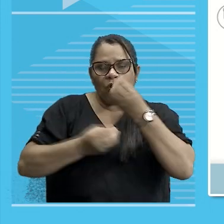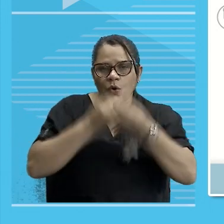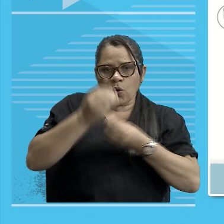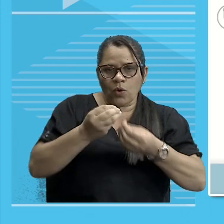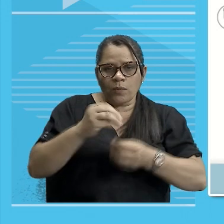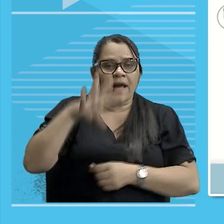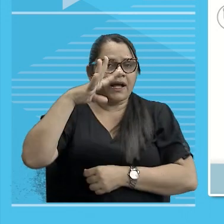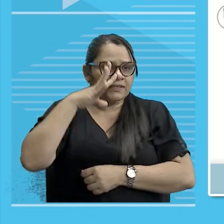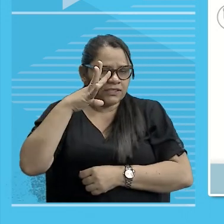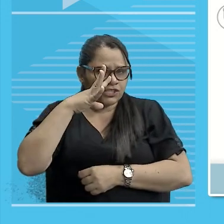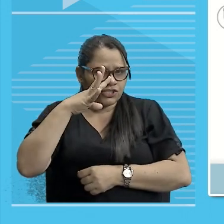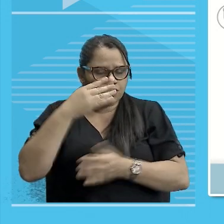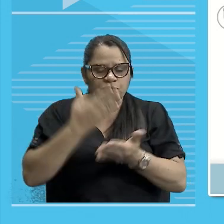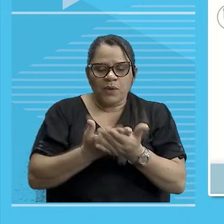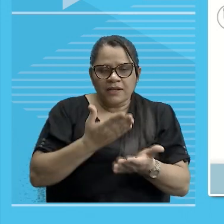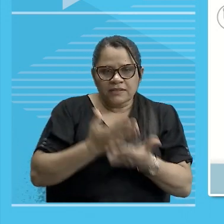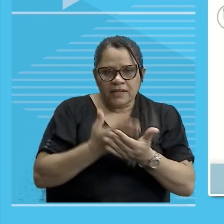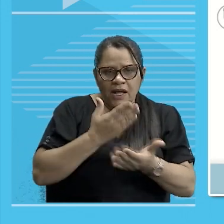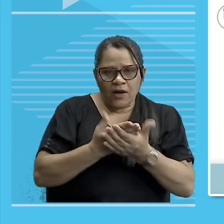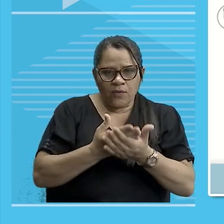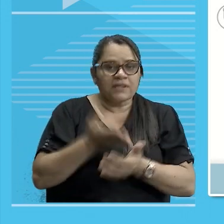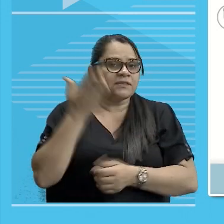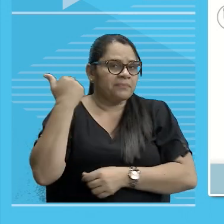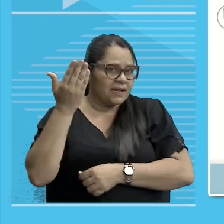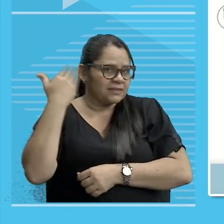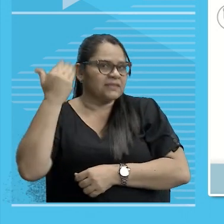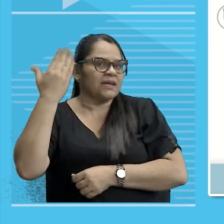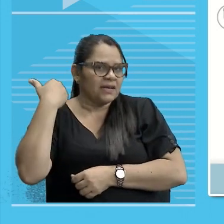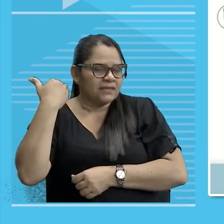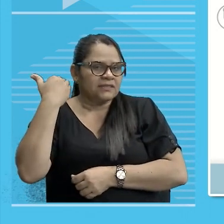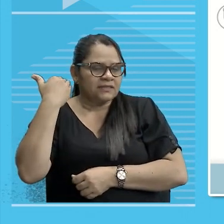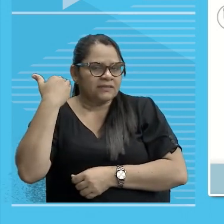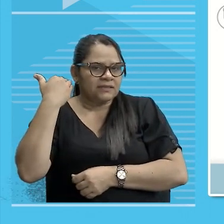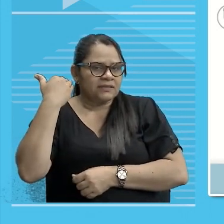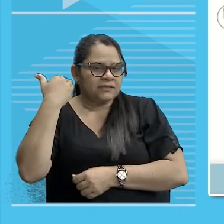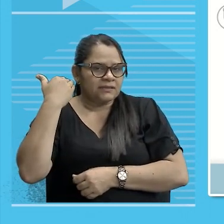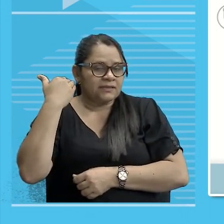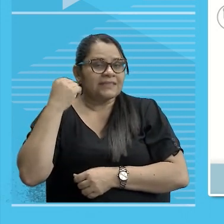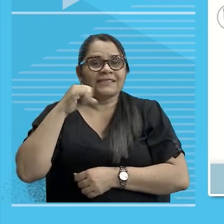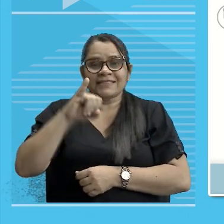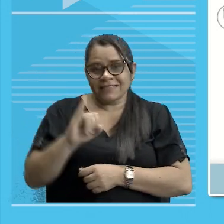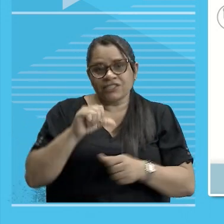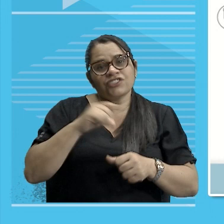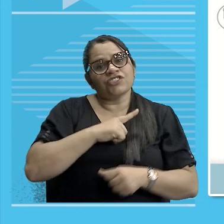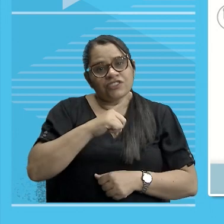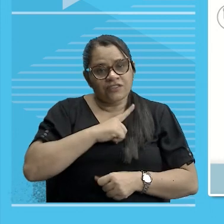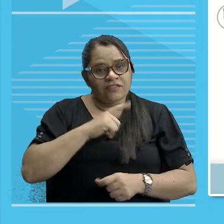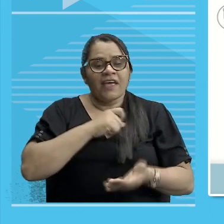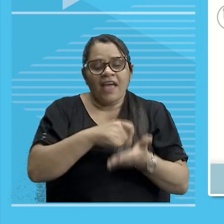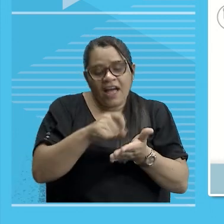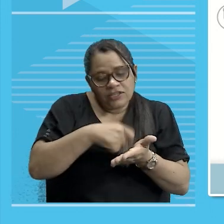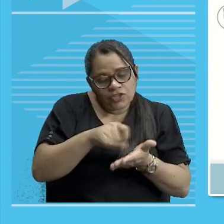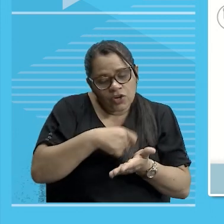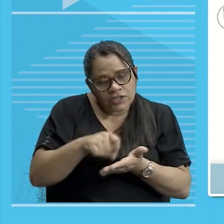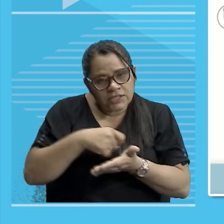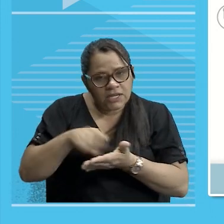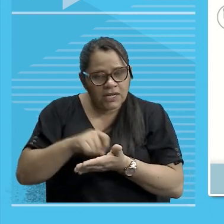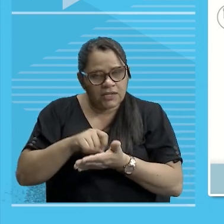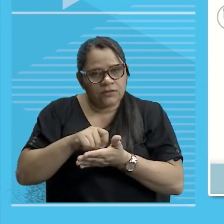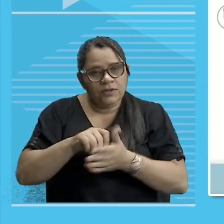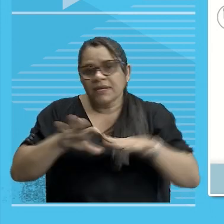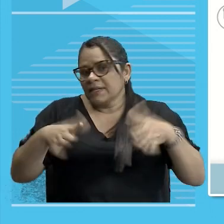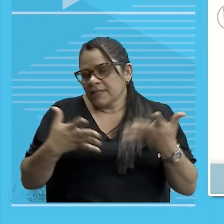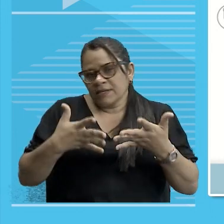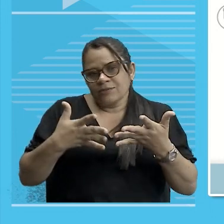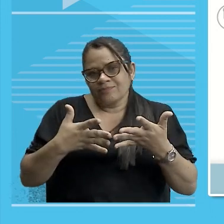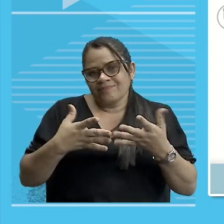assistido às aulas anteriores tiver feito anotações vocês não